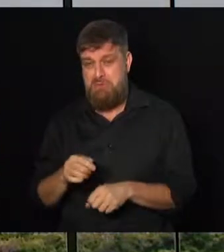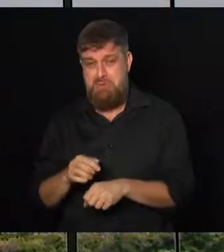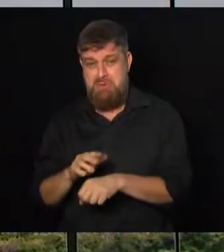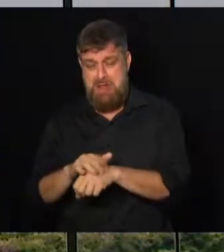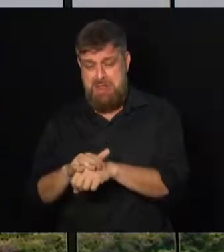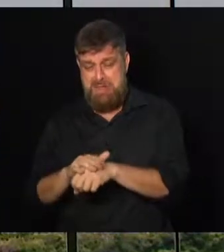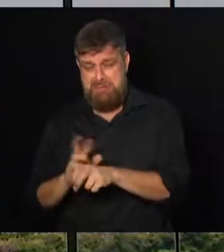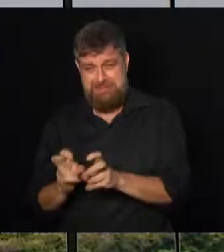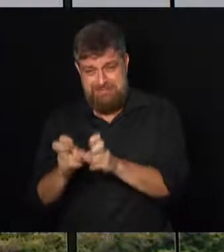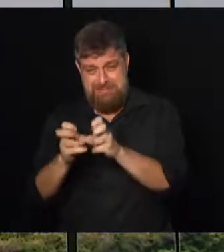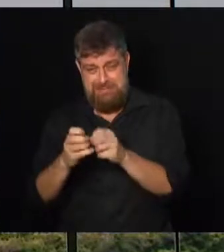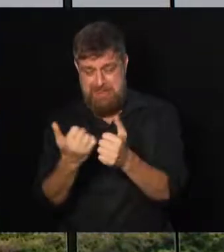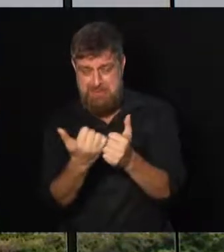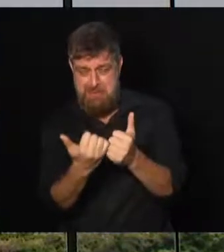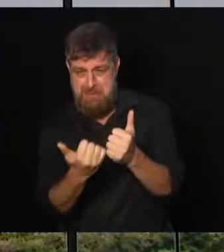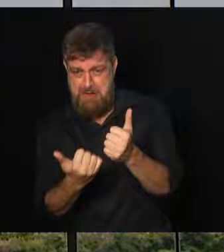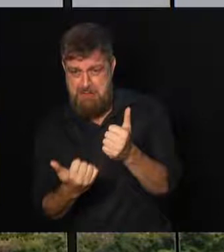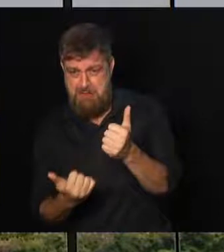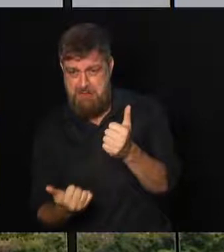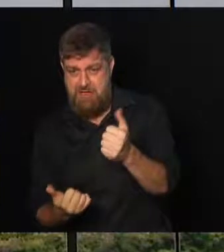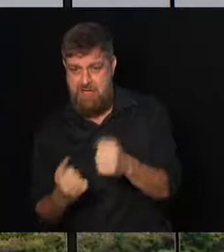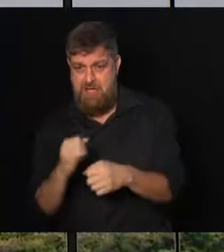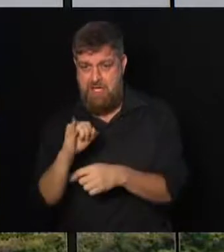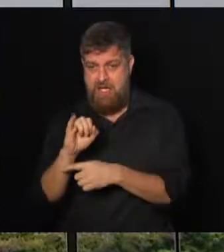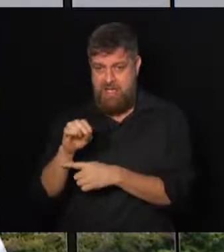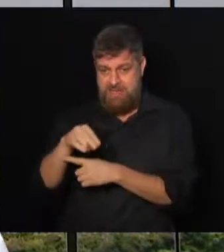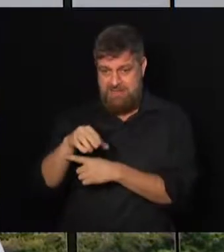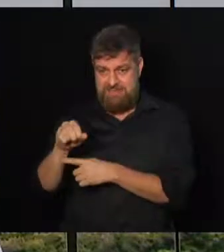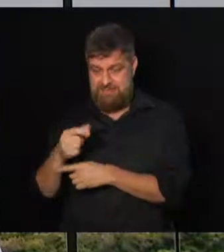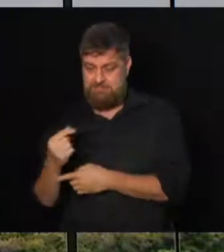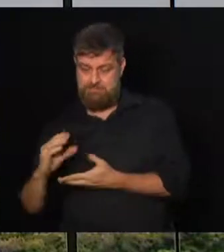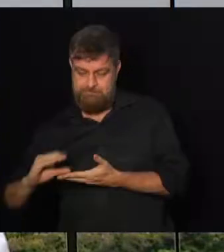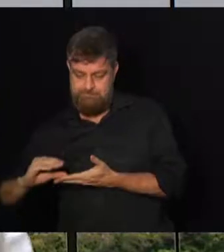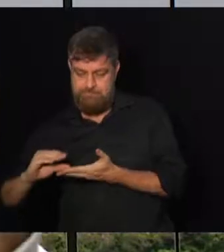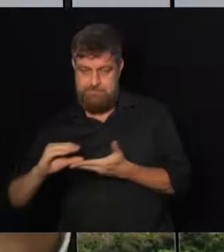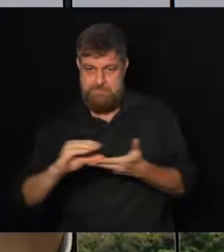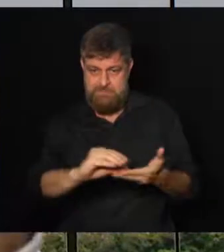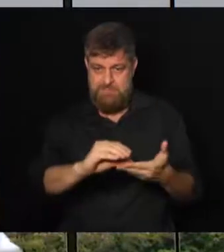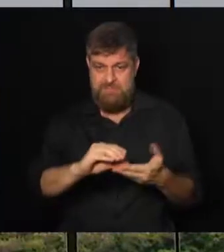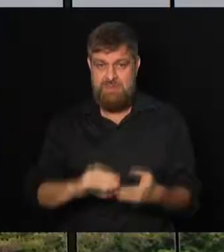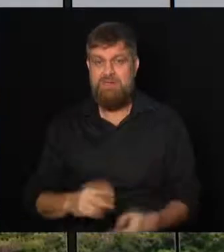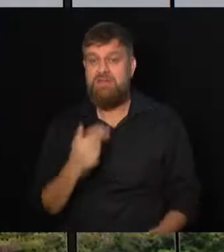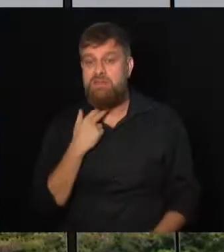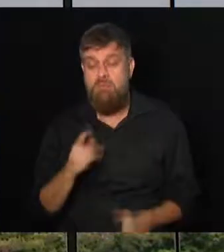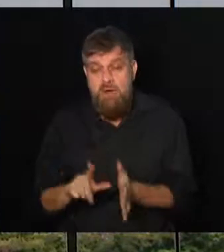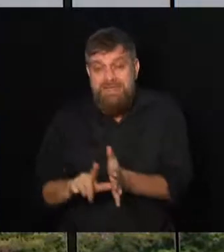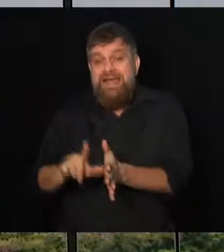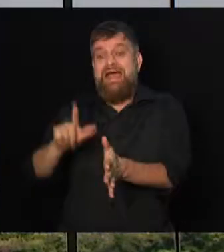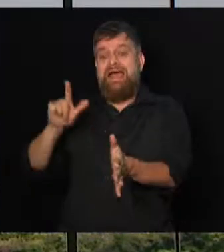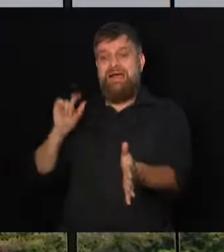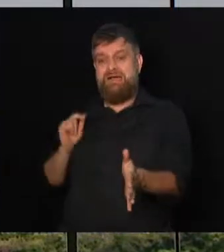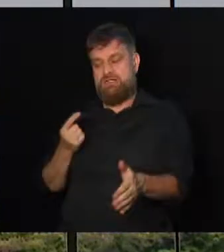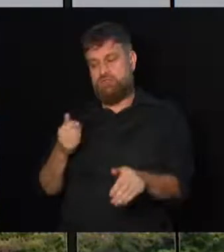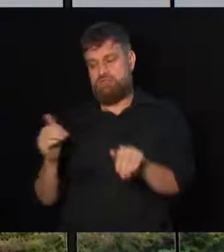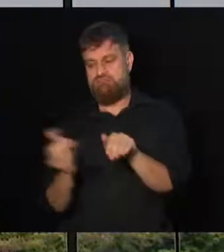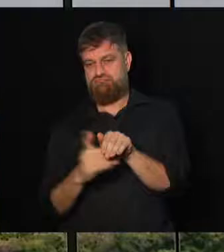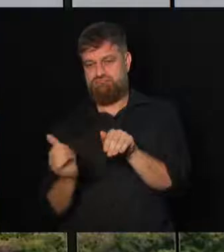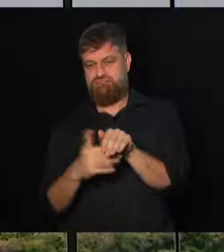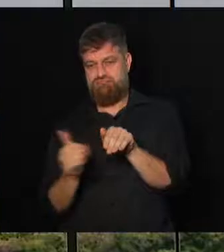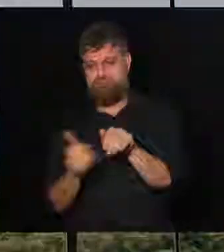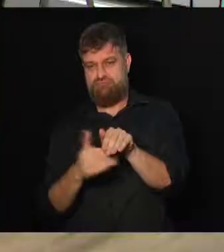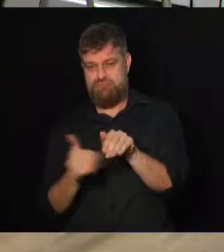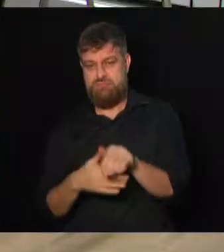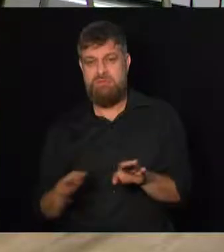INSS dá esse auxílio-doença para ele, mas desde que não seja uma doença pré-existente ao início da contribuição. Também